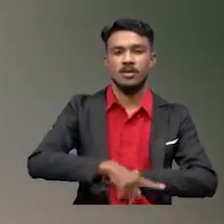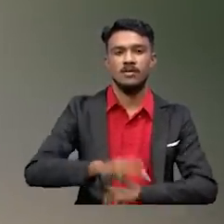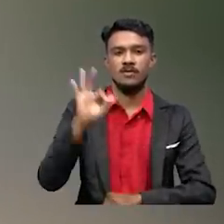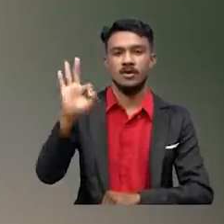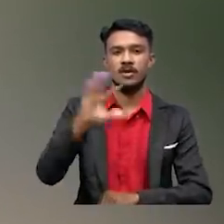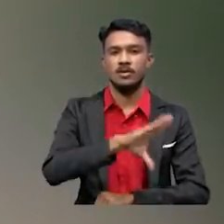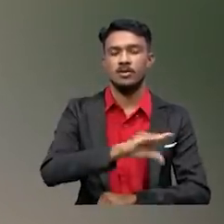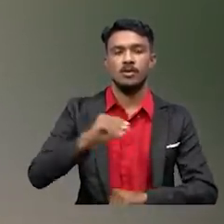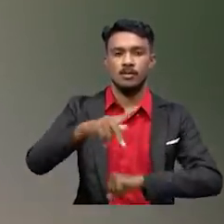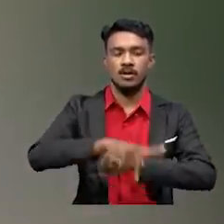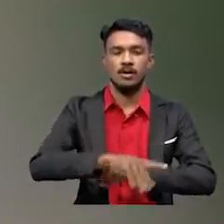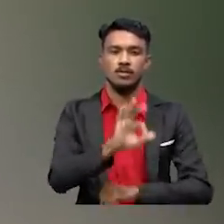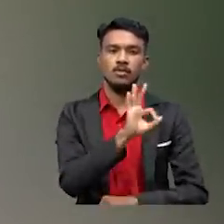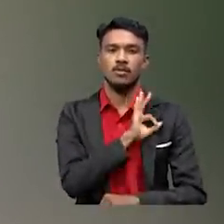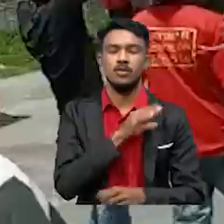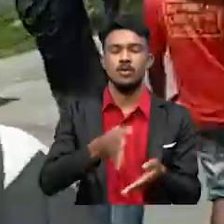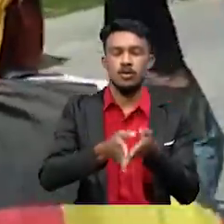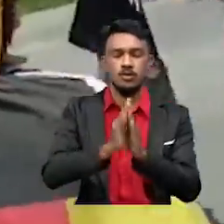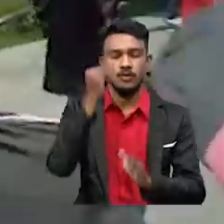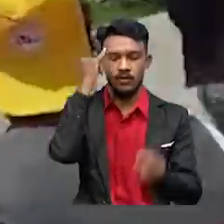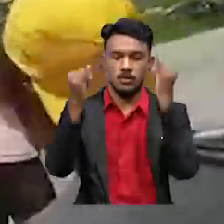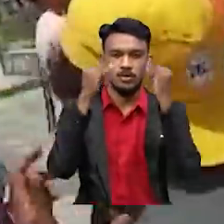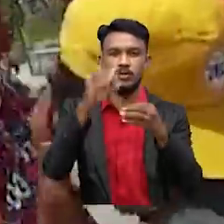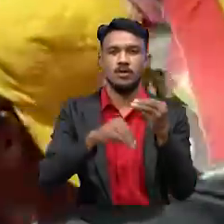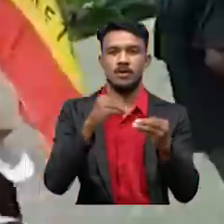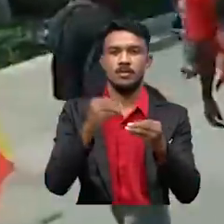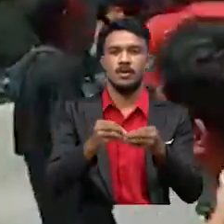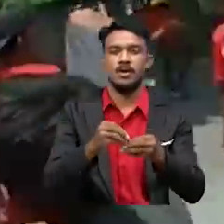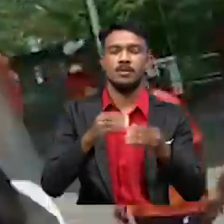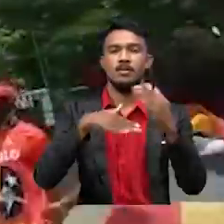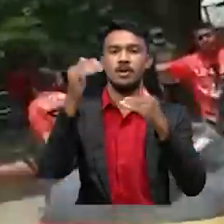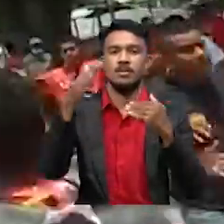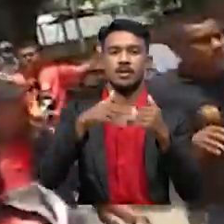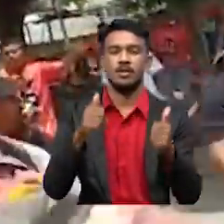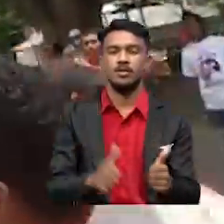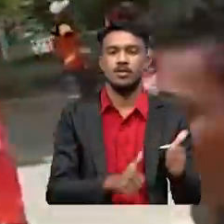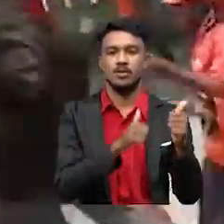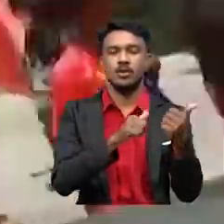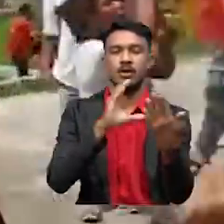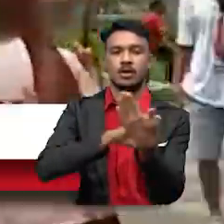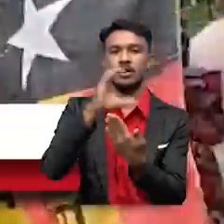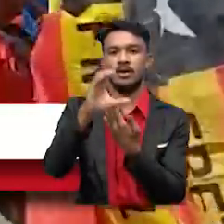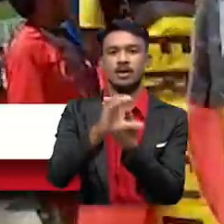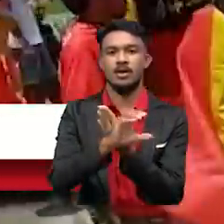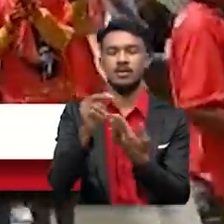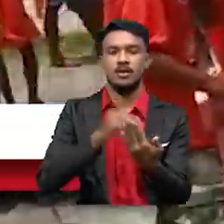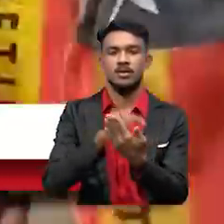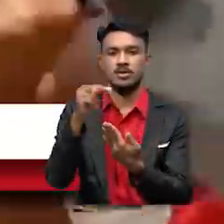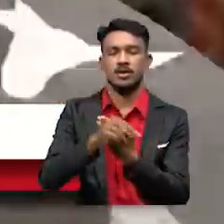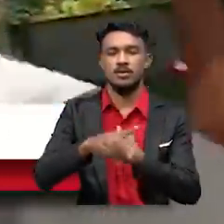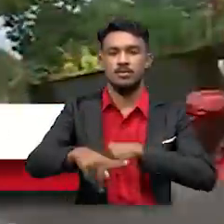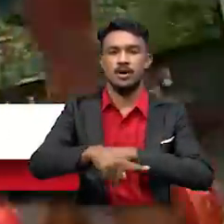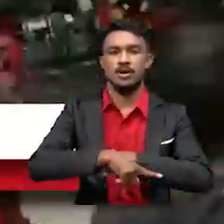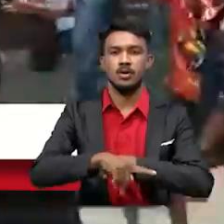isso informação conaba acontecimento né. Ah, oi, Twitter, calendário be nacional né, partido Rokunto Ninian